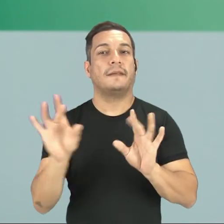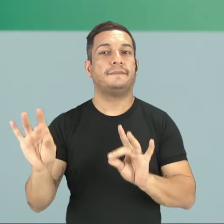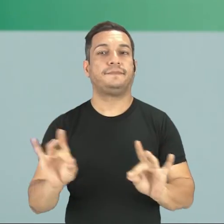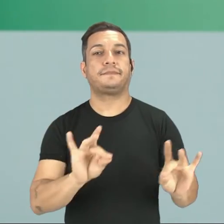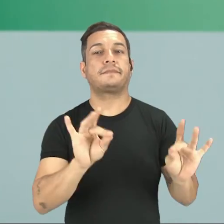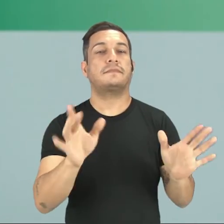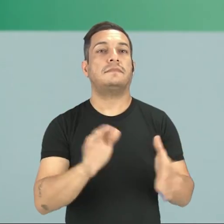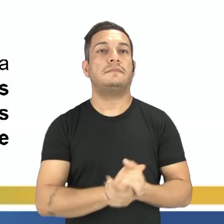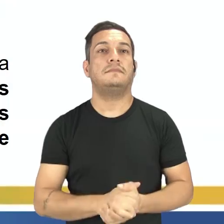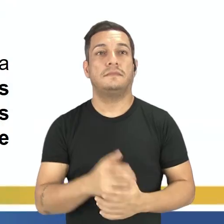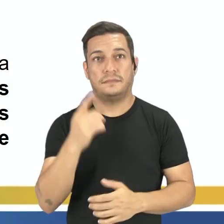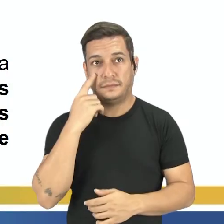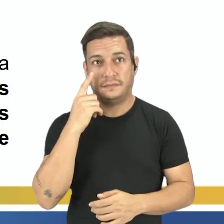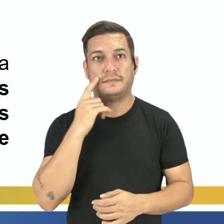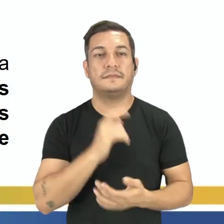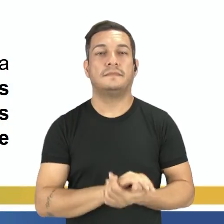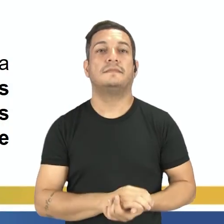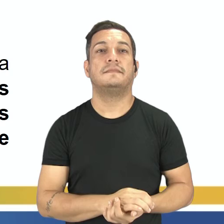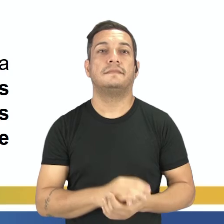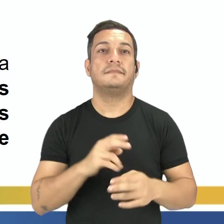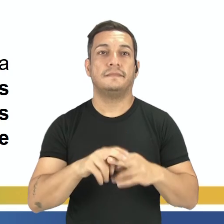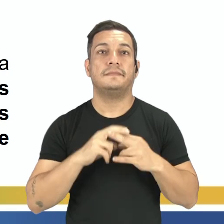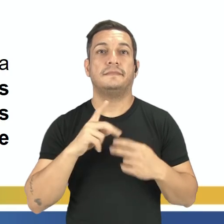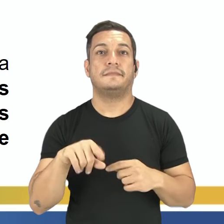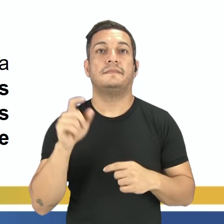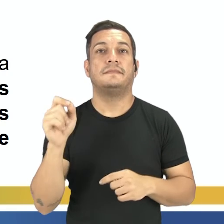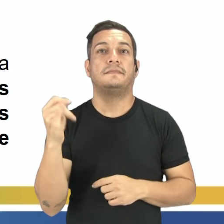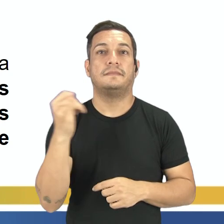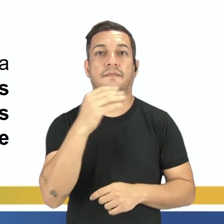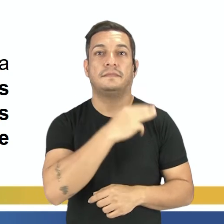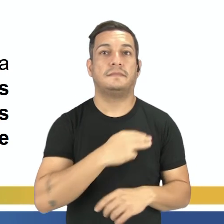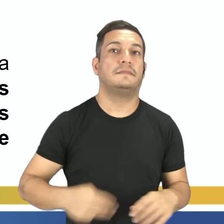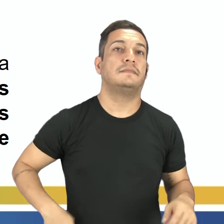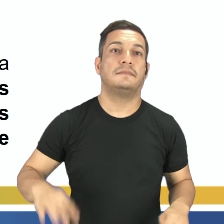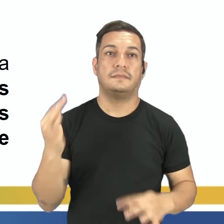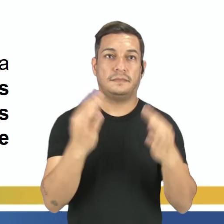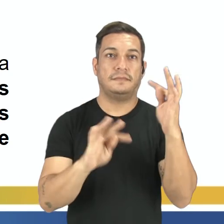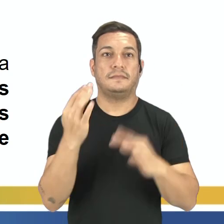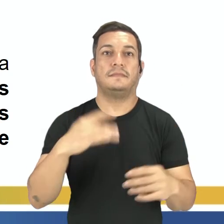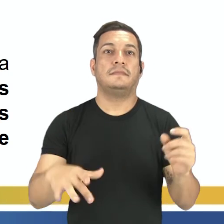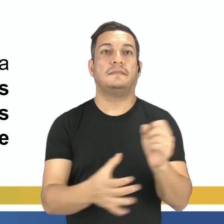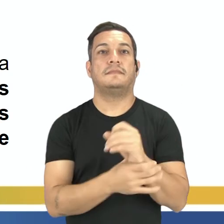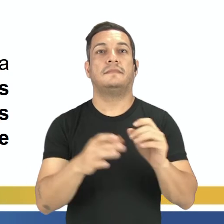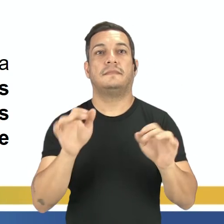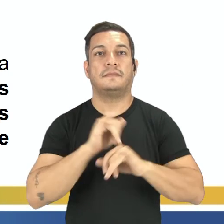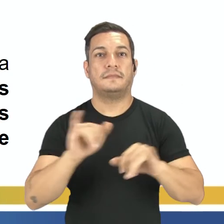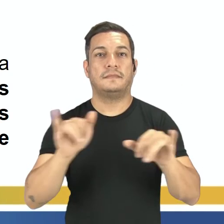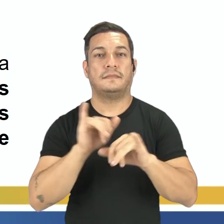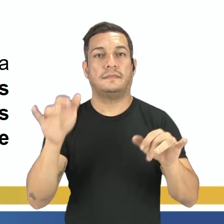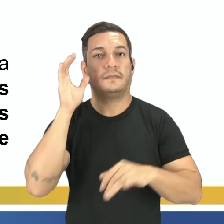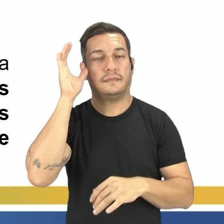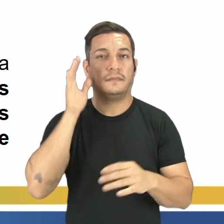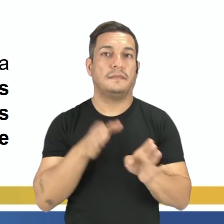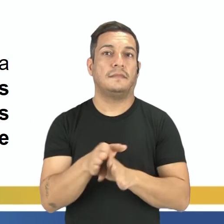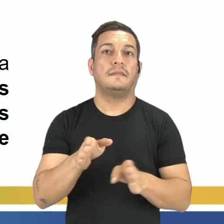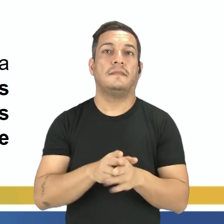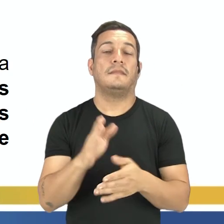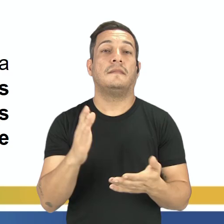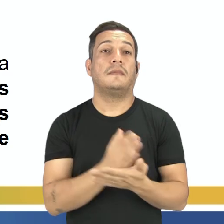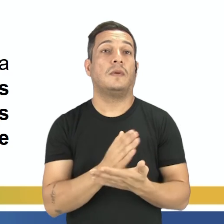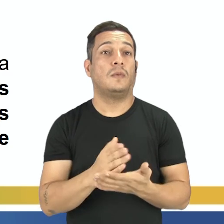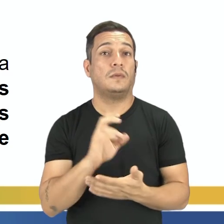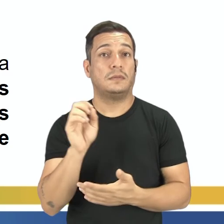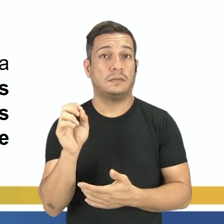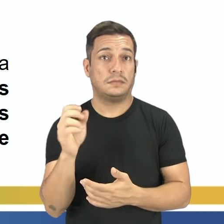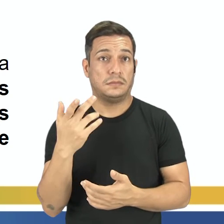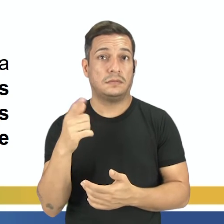esse meio, né? Olha só. Portanto, é necessário que o Ministério da Tecnologia promova campanhas de conscientização. Alguns